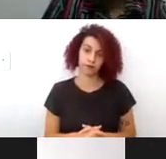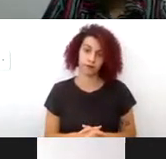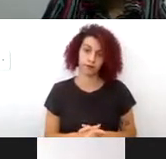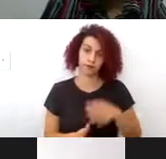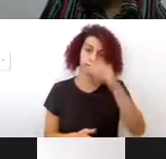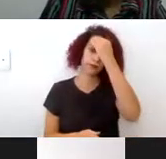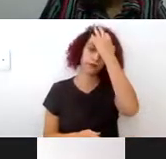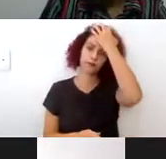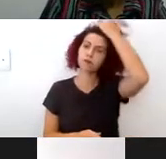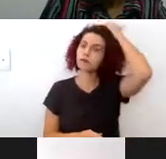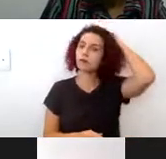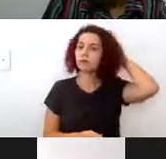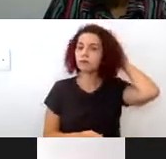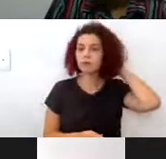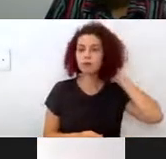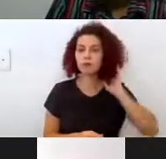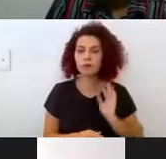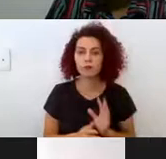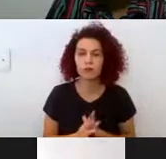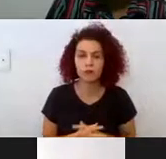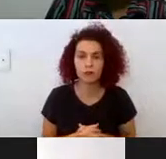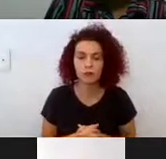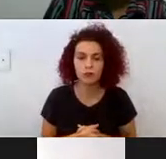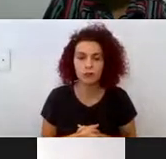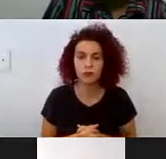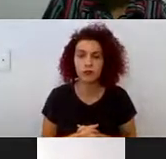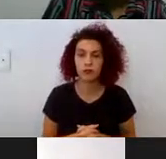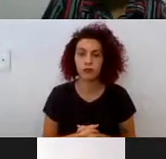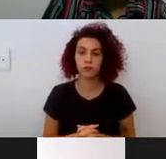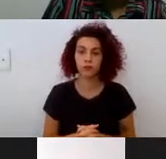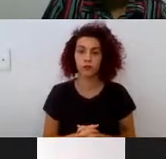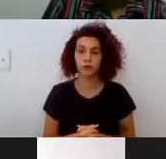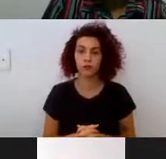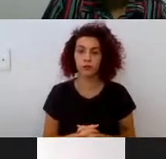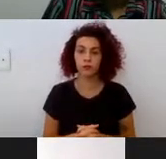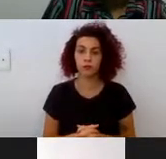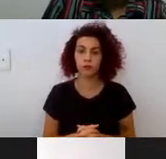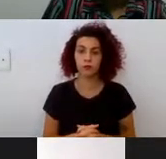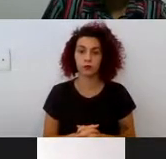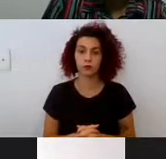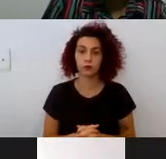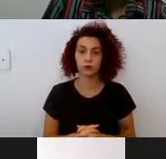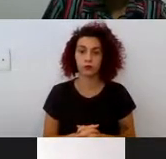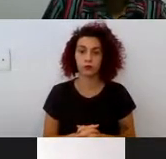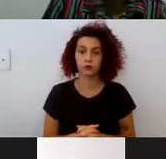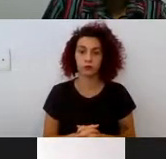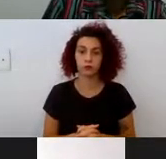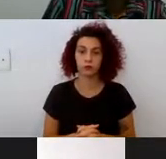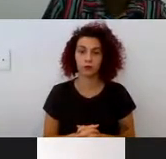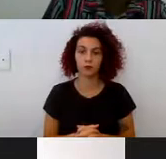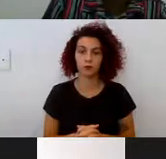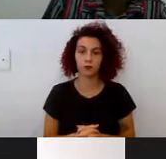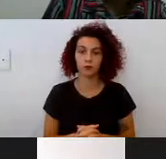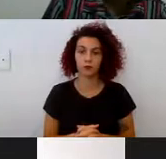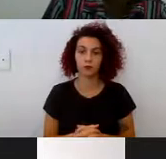fractal para mim hoje é representa E aí ela falou bem assim já não tem como ir de saber porque a gente civilizado é